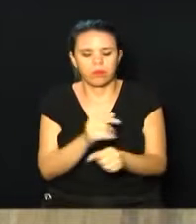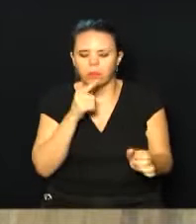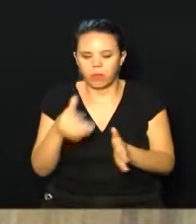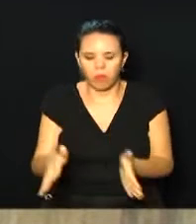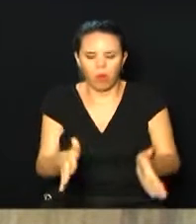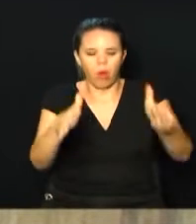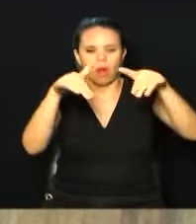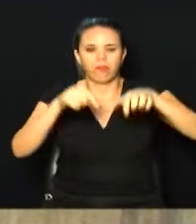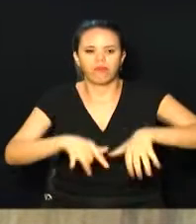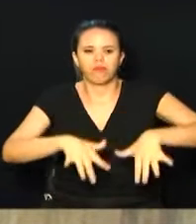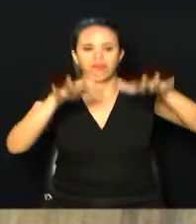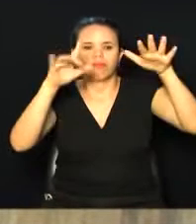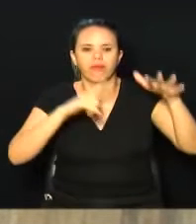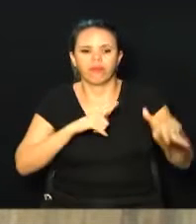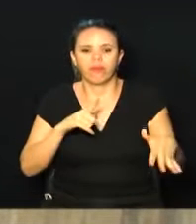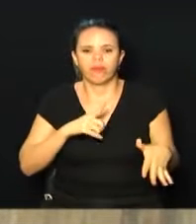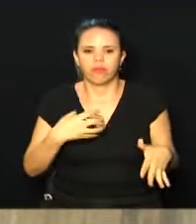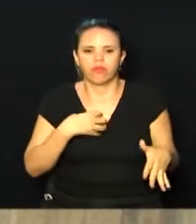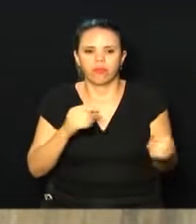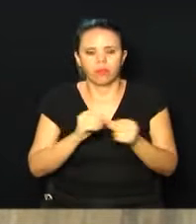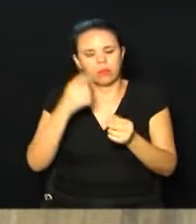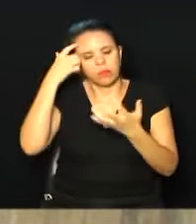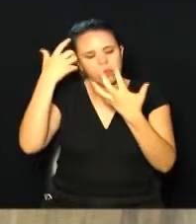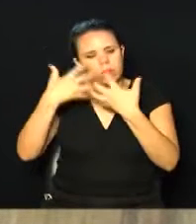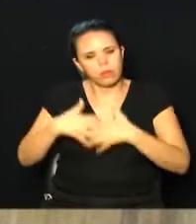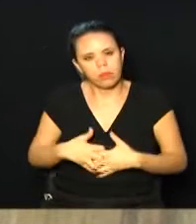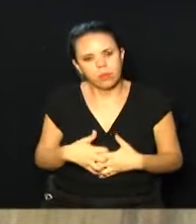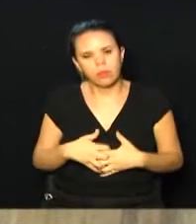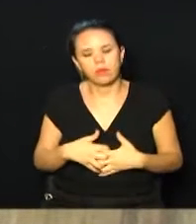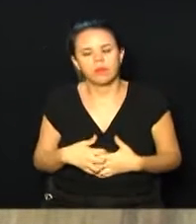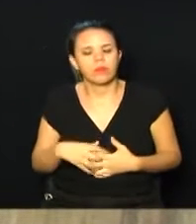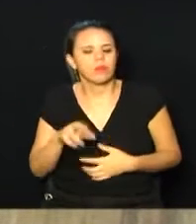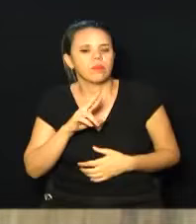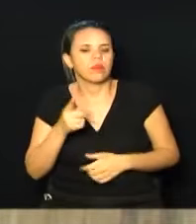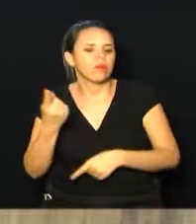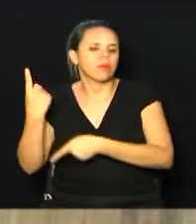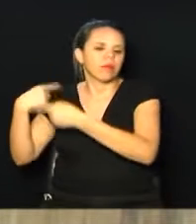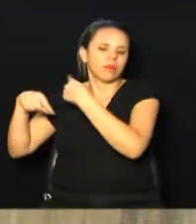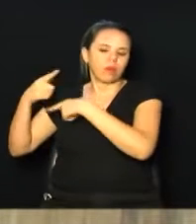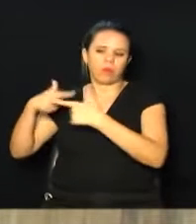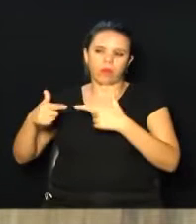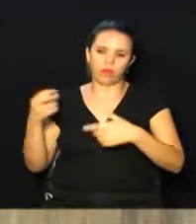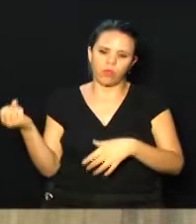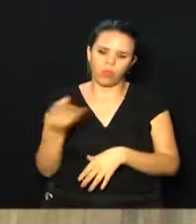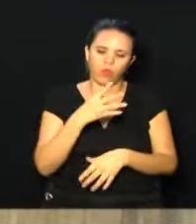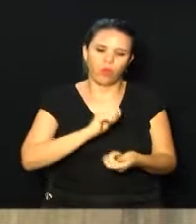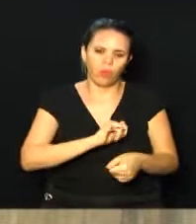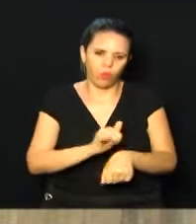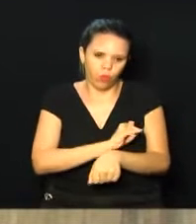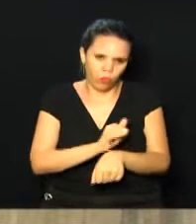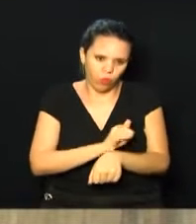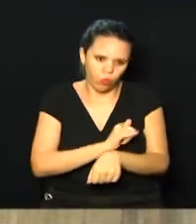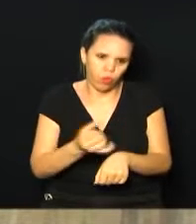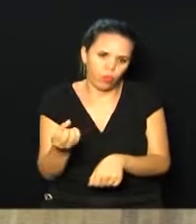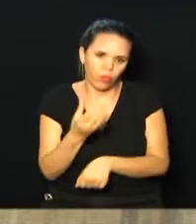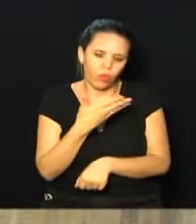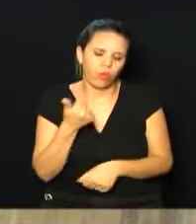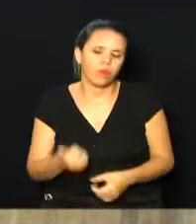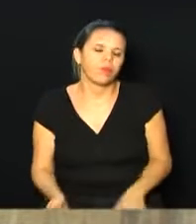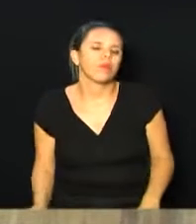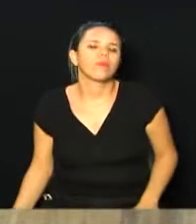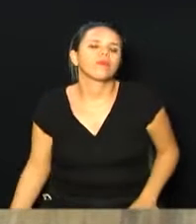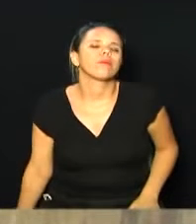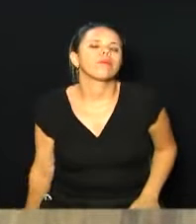Serafim, existe uma forma da gente pensar, não um retrocesso, mas um novo modelo de pavimentação?